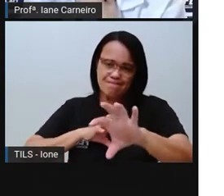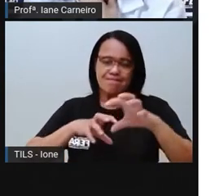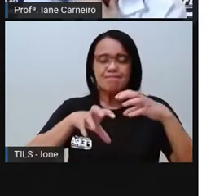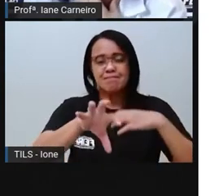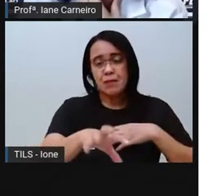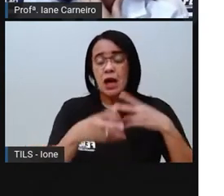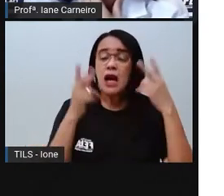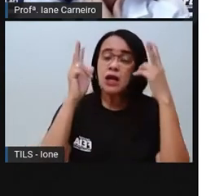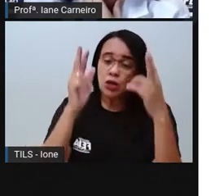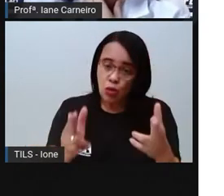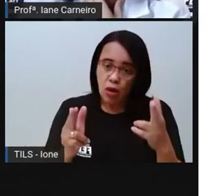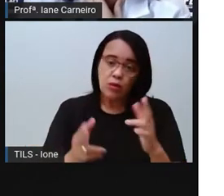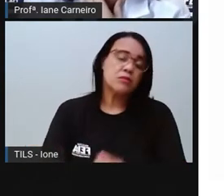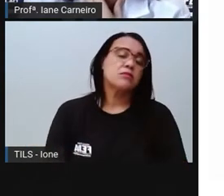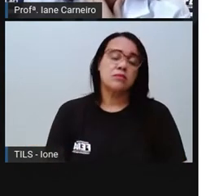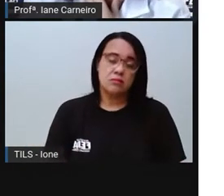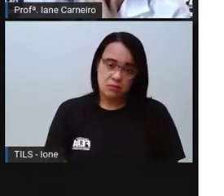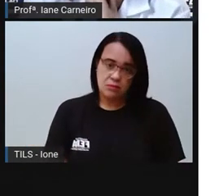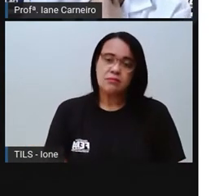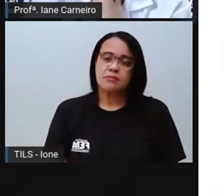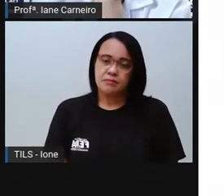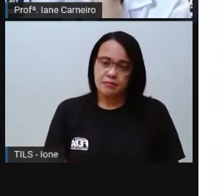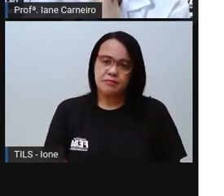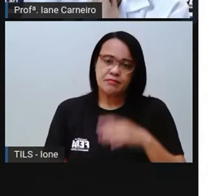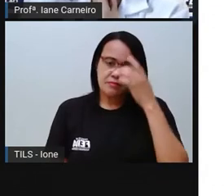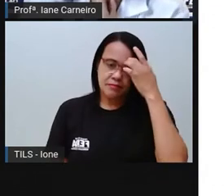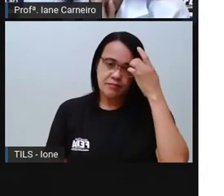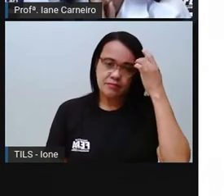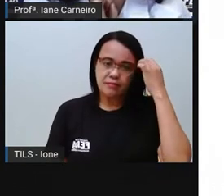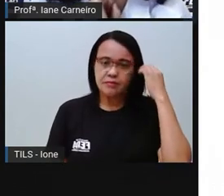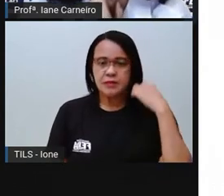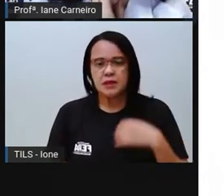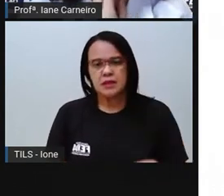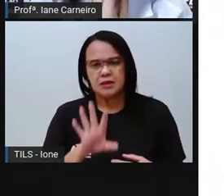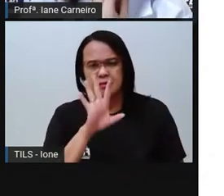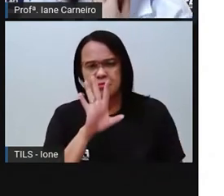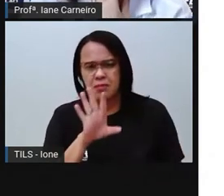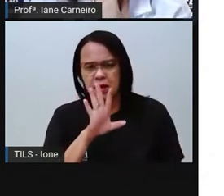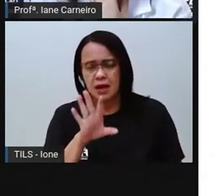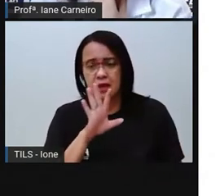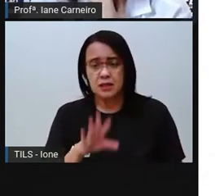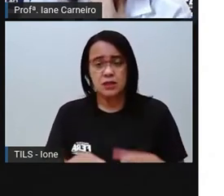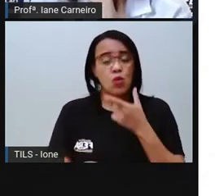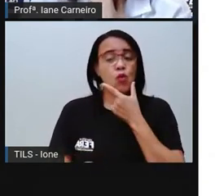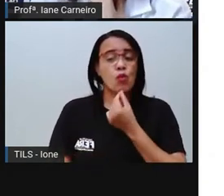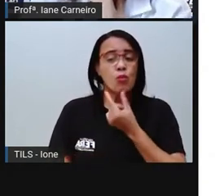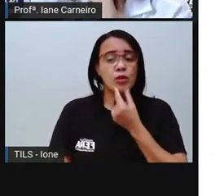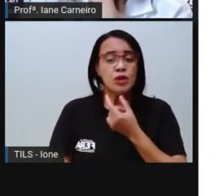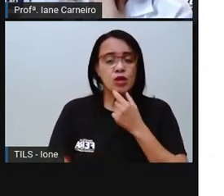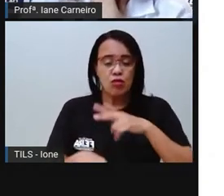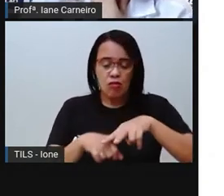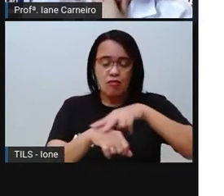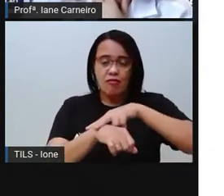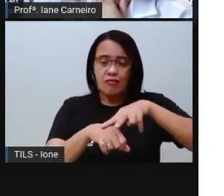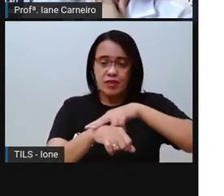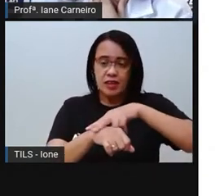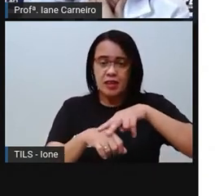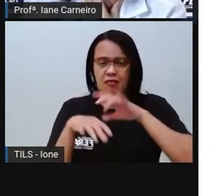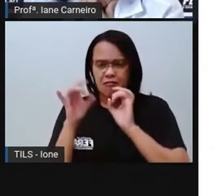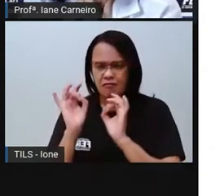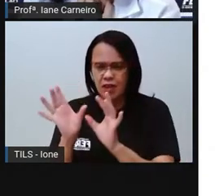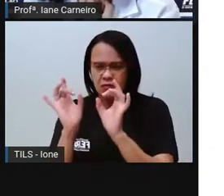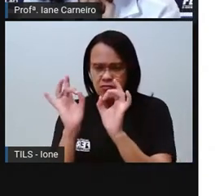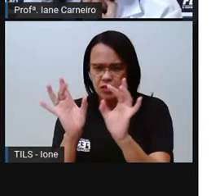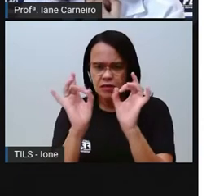E aqui, ó, o que você acha que a criança estava vendendo, né? Será que ela estava vendendo